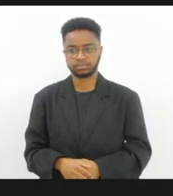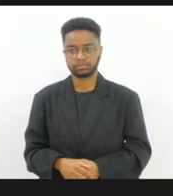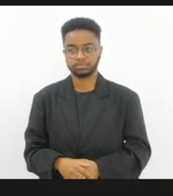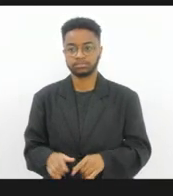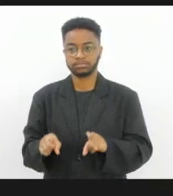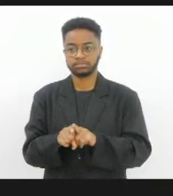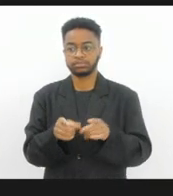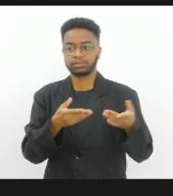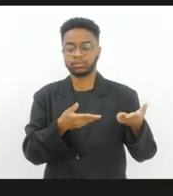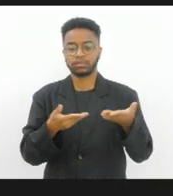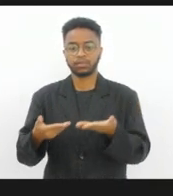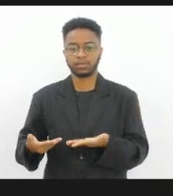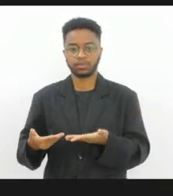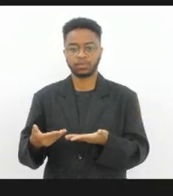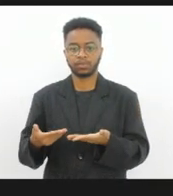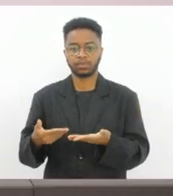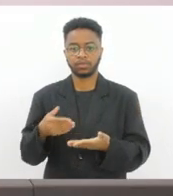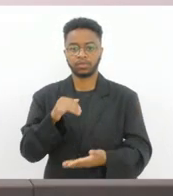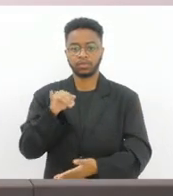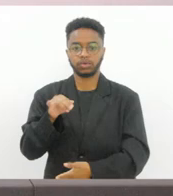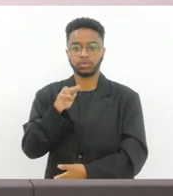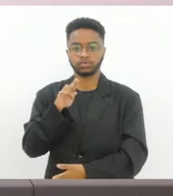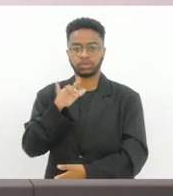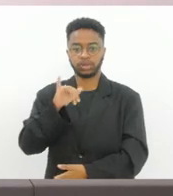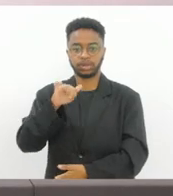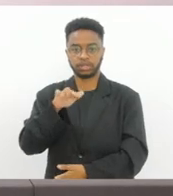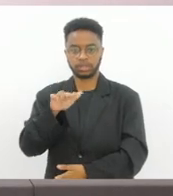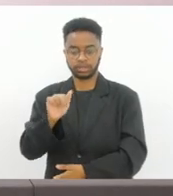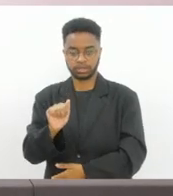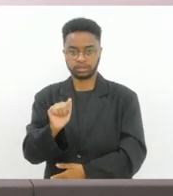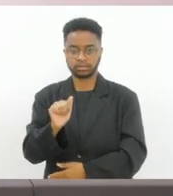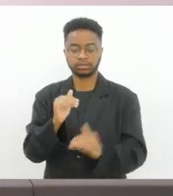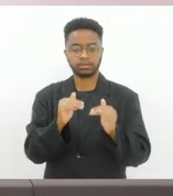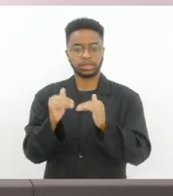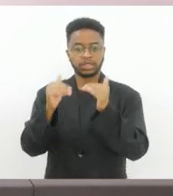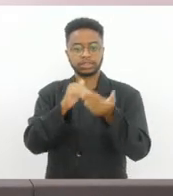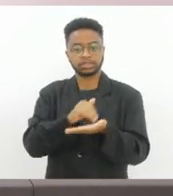Convido também a senhora Juliana Luz, superintendente da